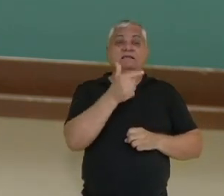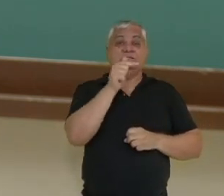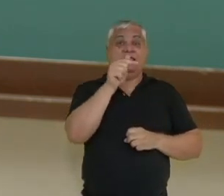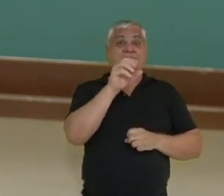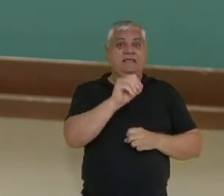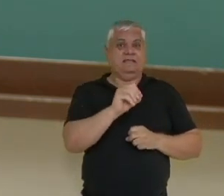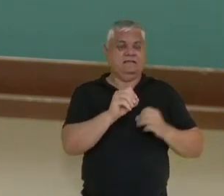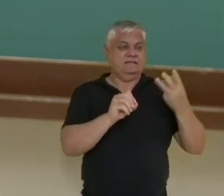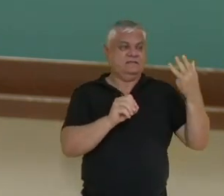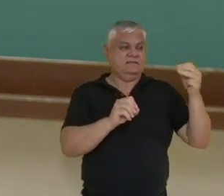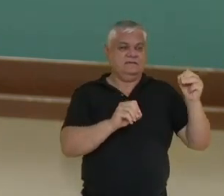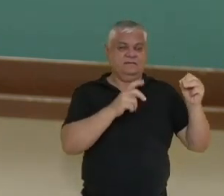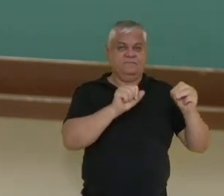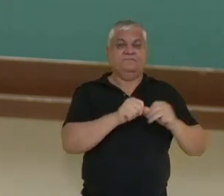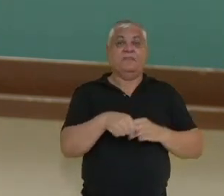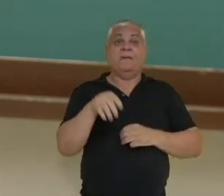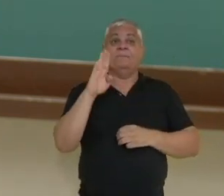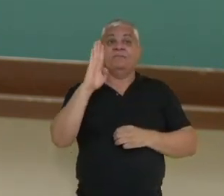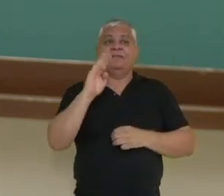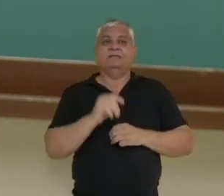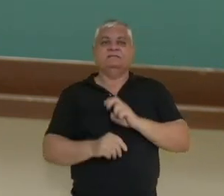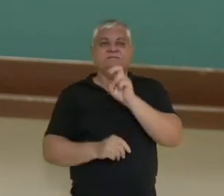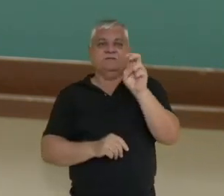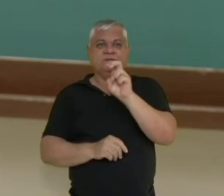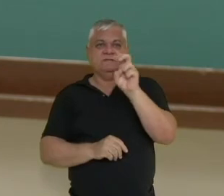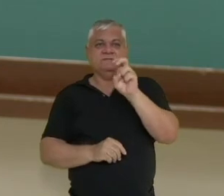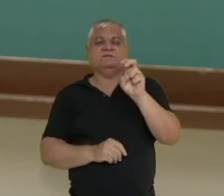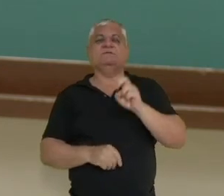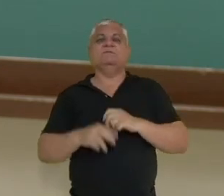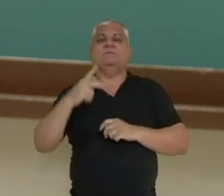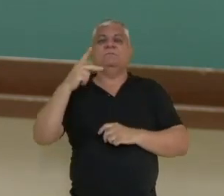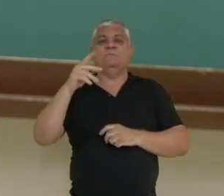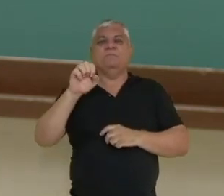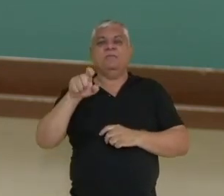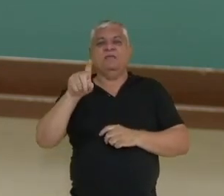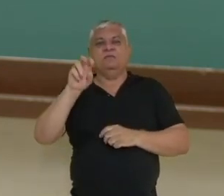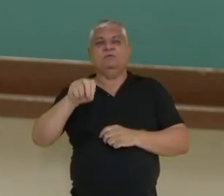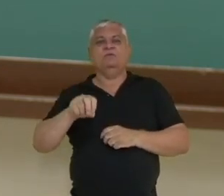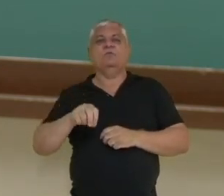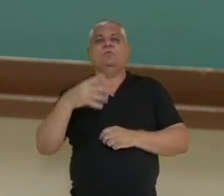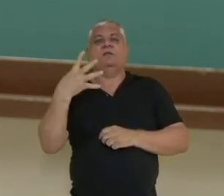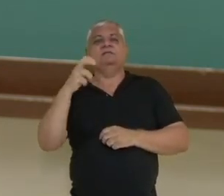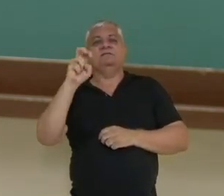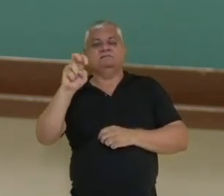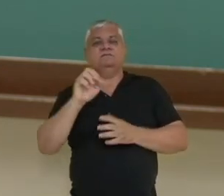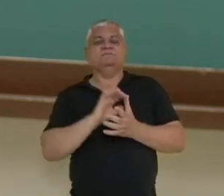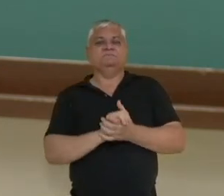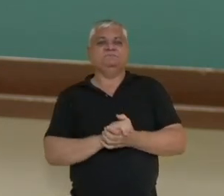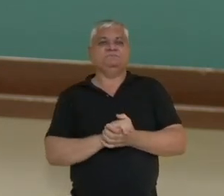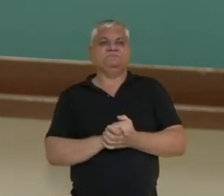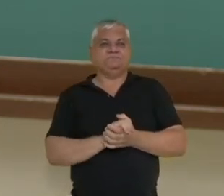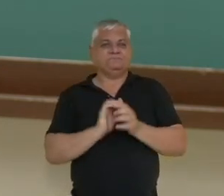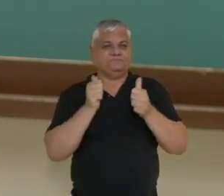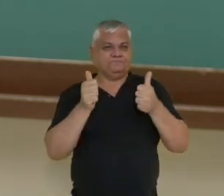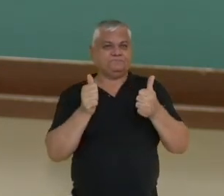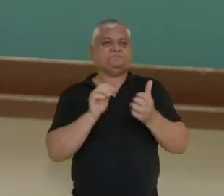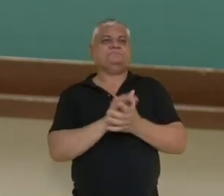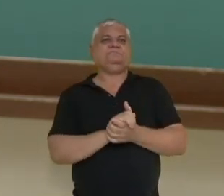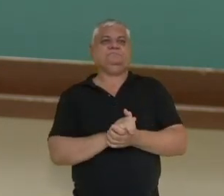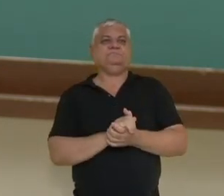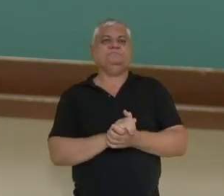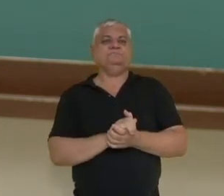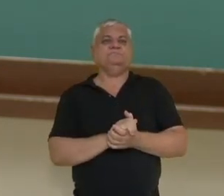70. Dupla B, Luísa fez 55, Pedro fez 45 pontos, ok? Então,